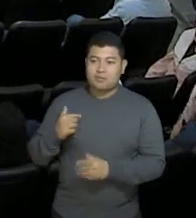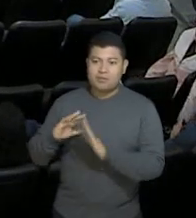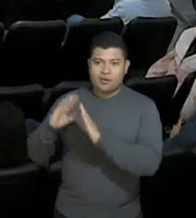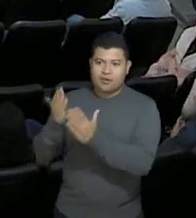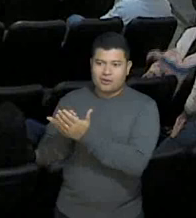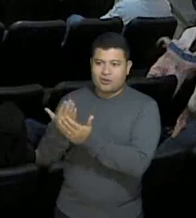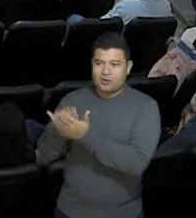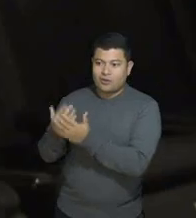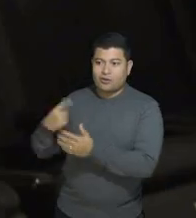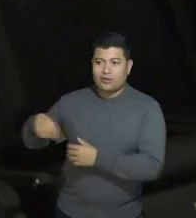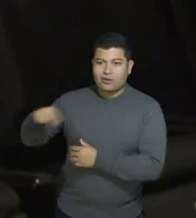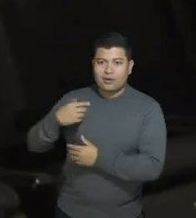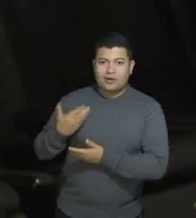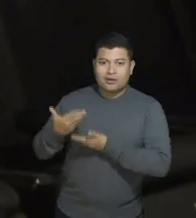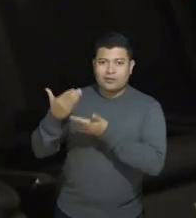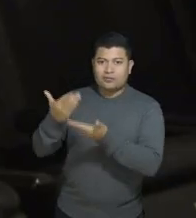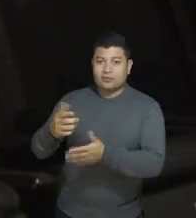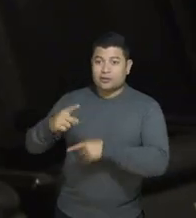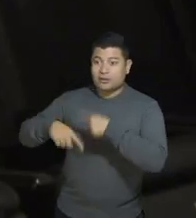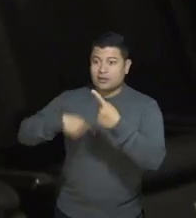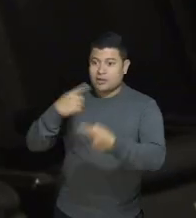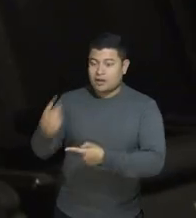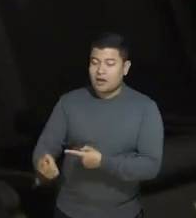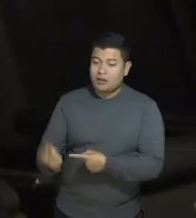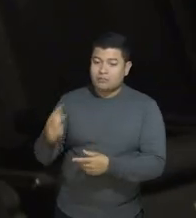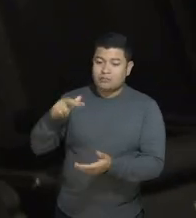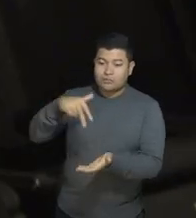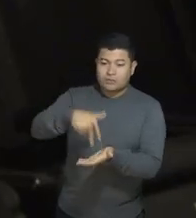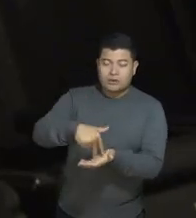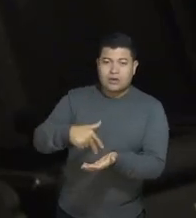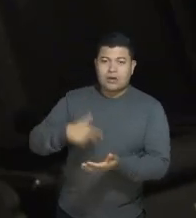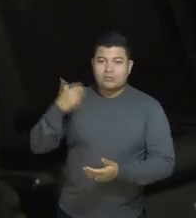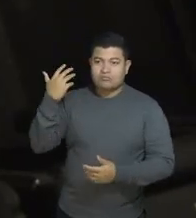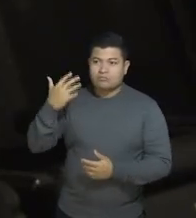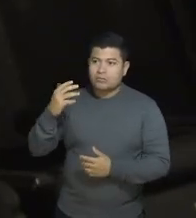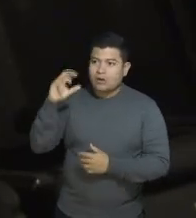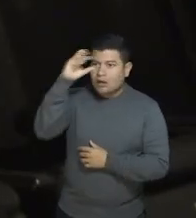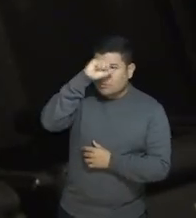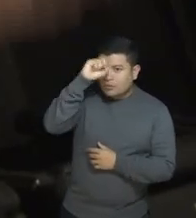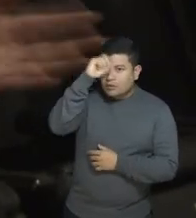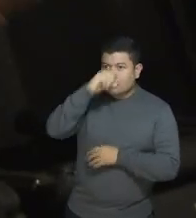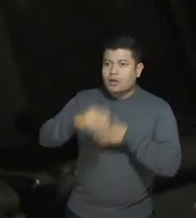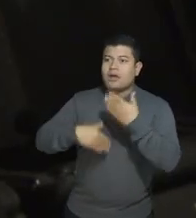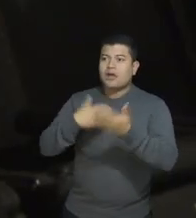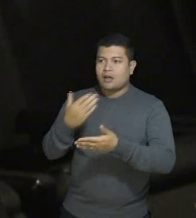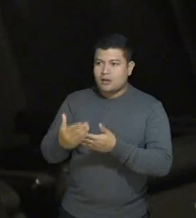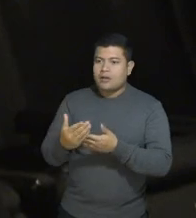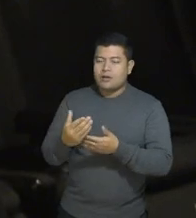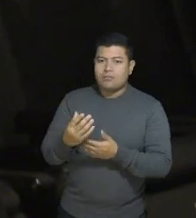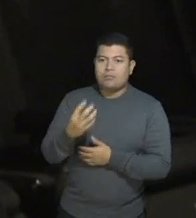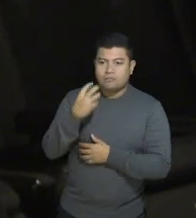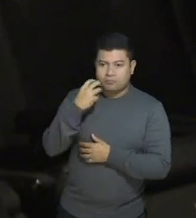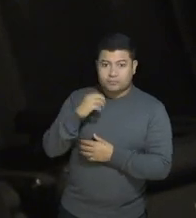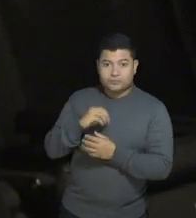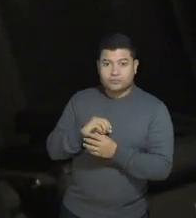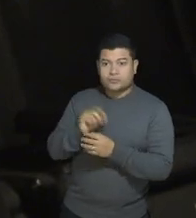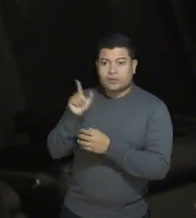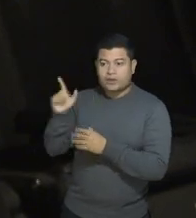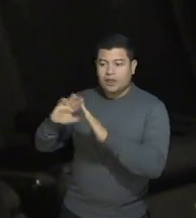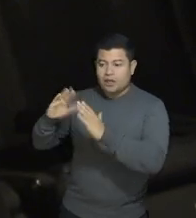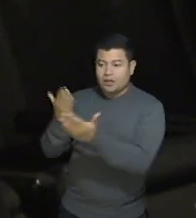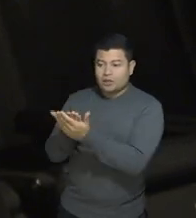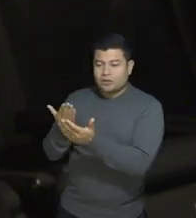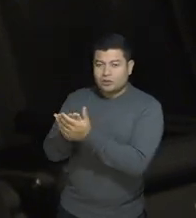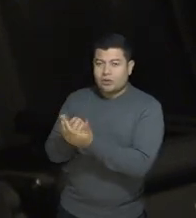poder depois repassar para os outros o que eu havia aprendido aqui. E eu estava comentando com elas que faz